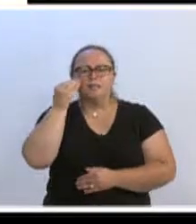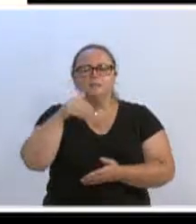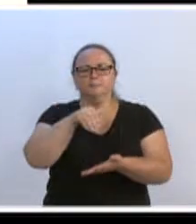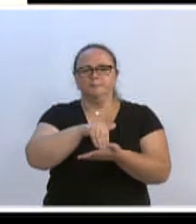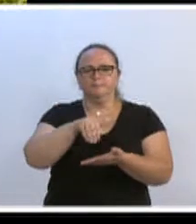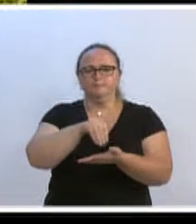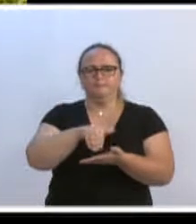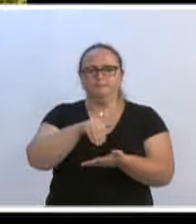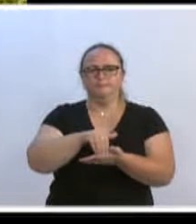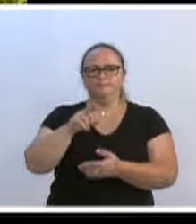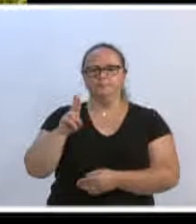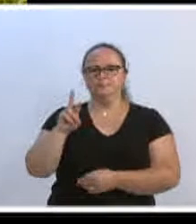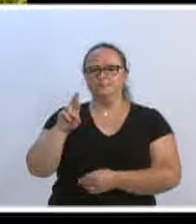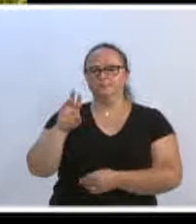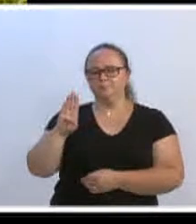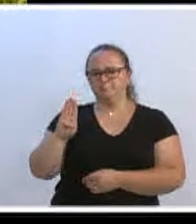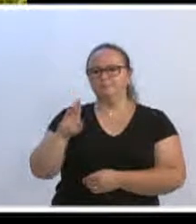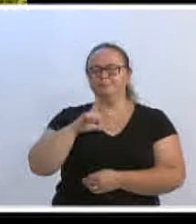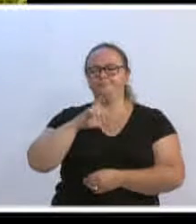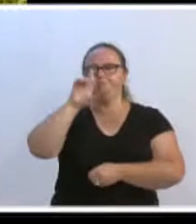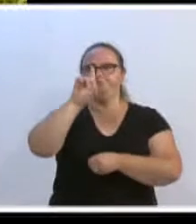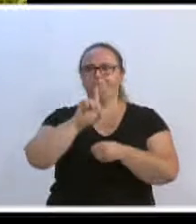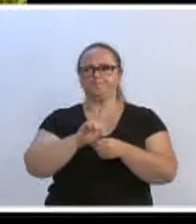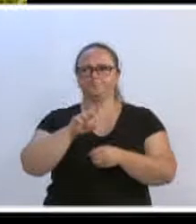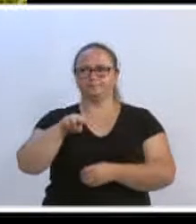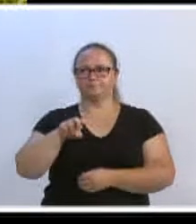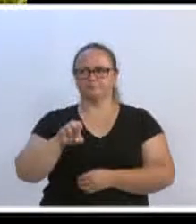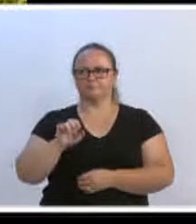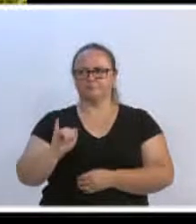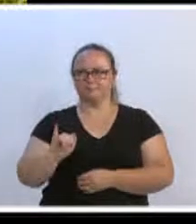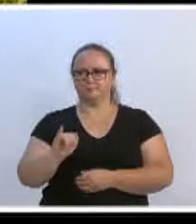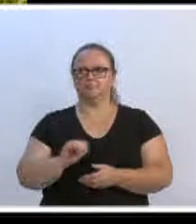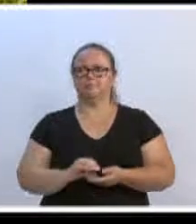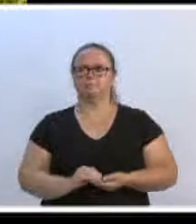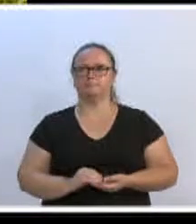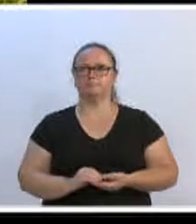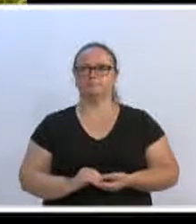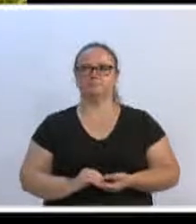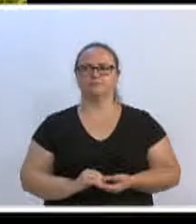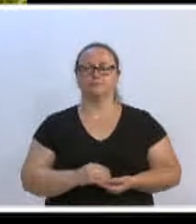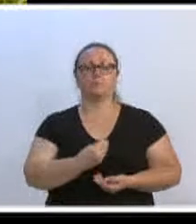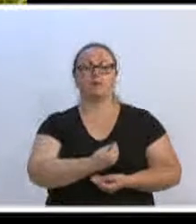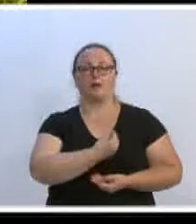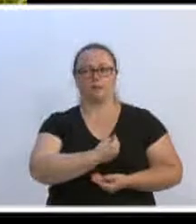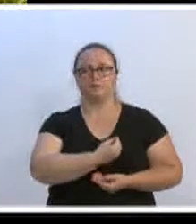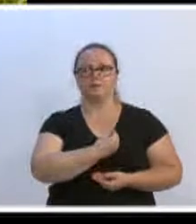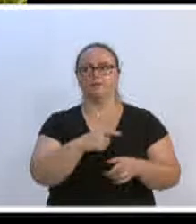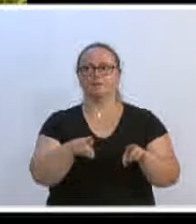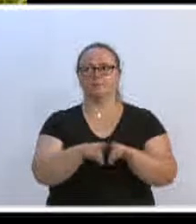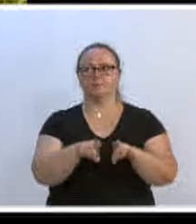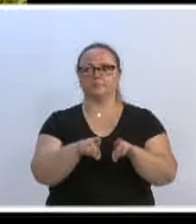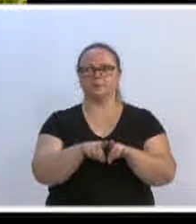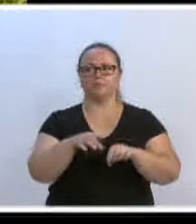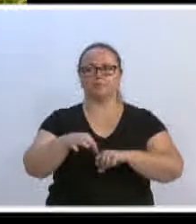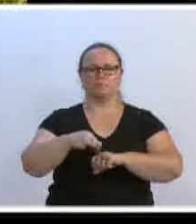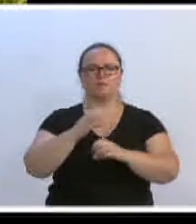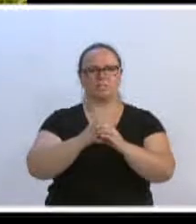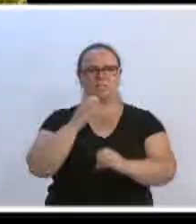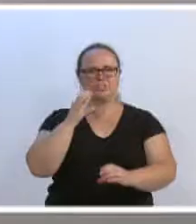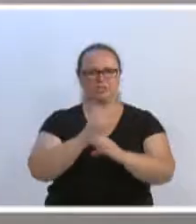o diretor nem dos santos que estava lá presente também junto com o engenheiro sílvio